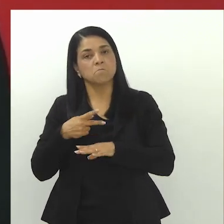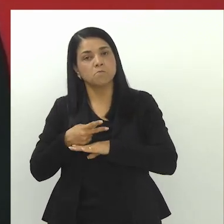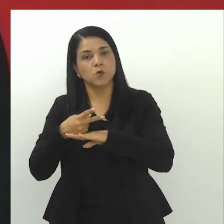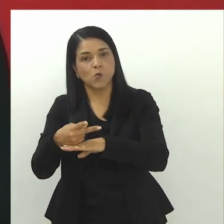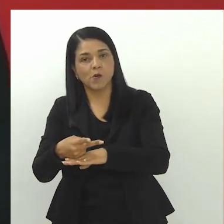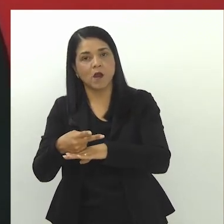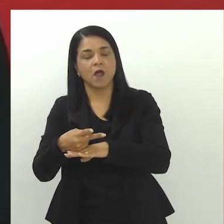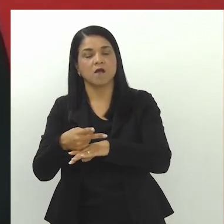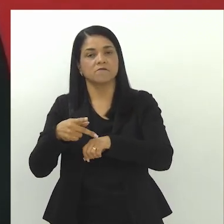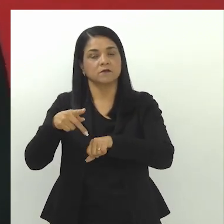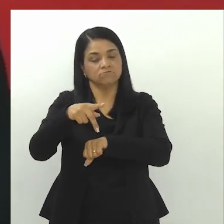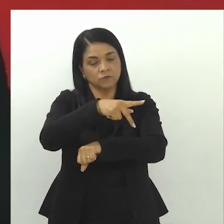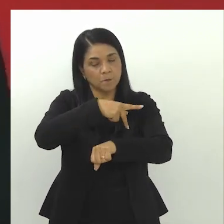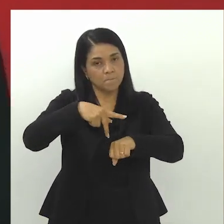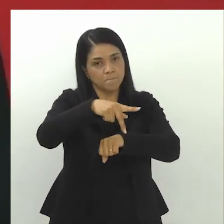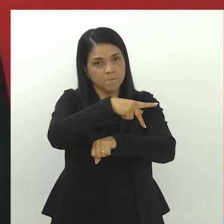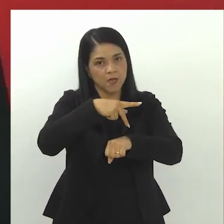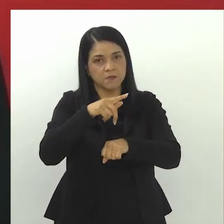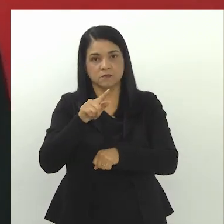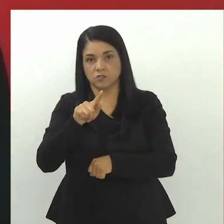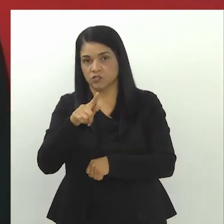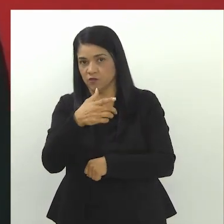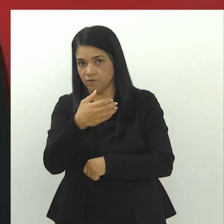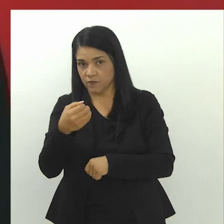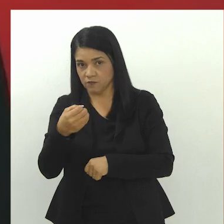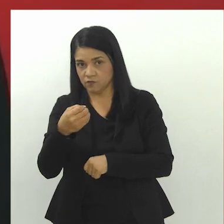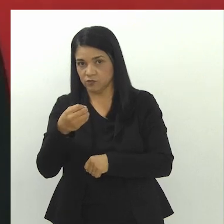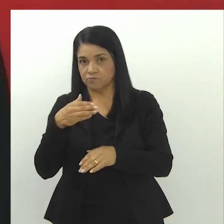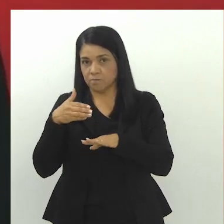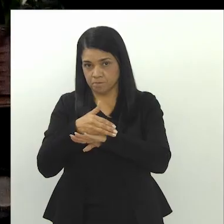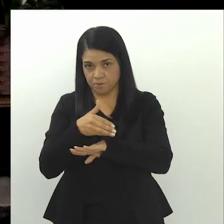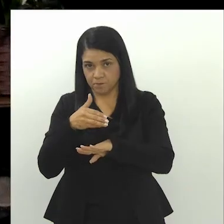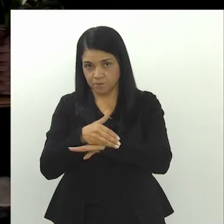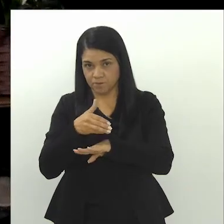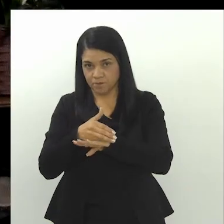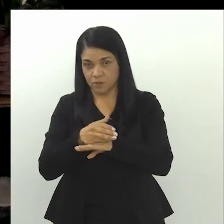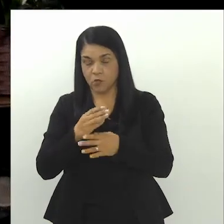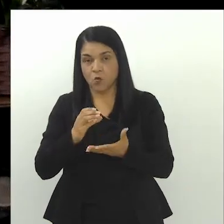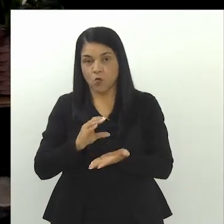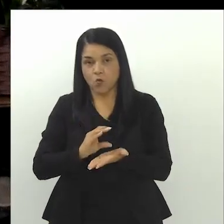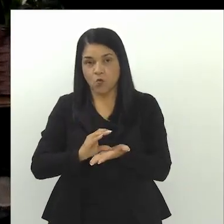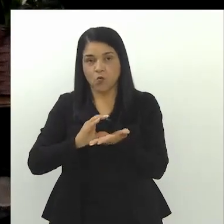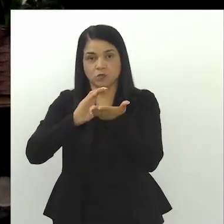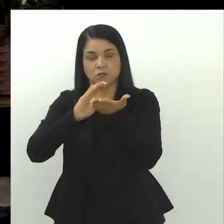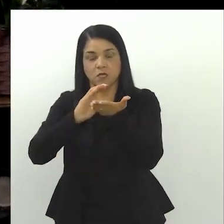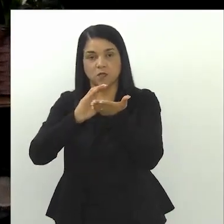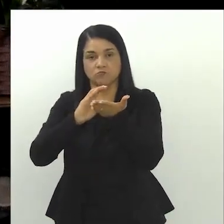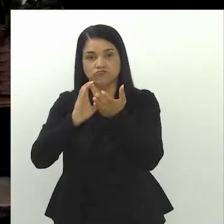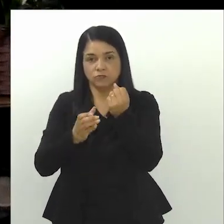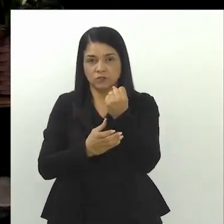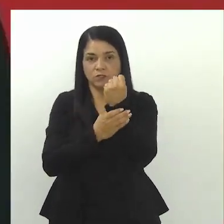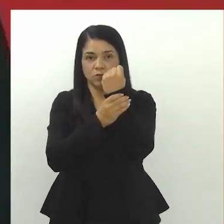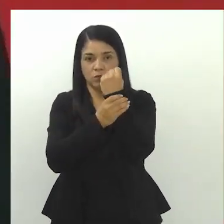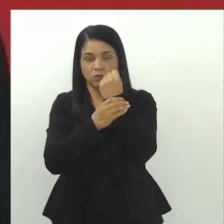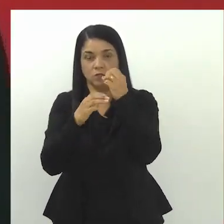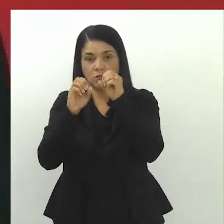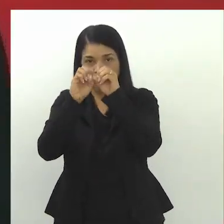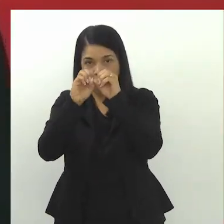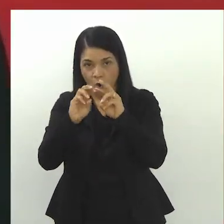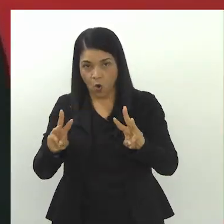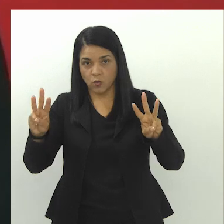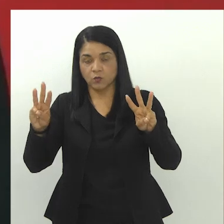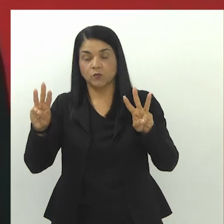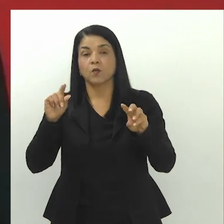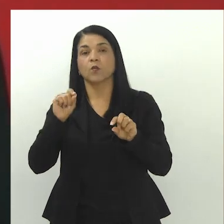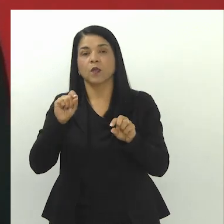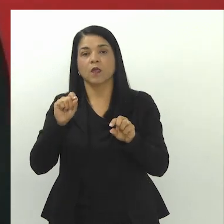buscava comprometer, não é, os países do G20, que compõem o Conselho de Segurança na ONU,